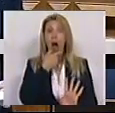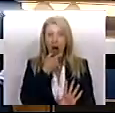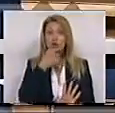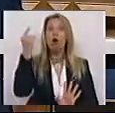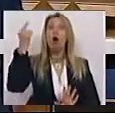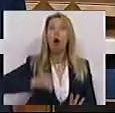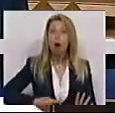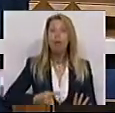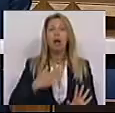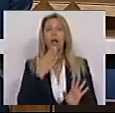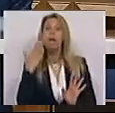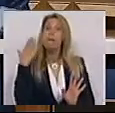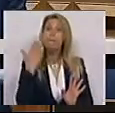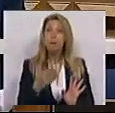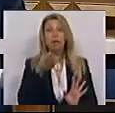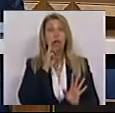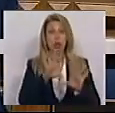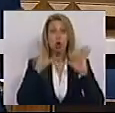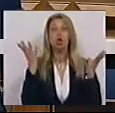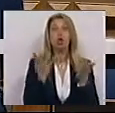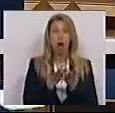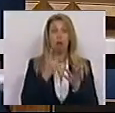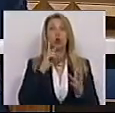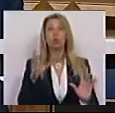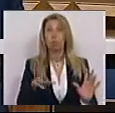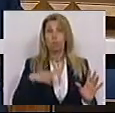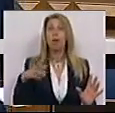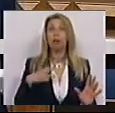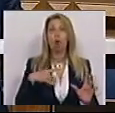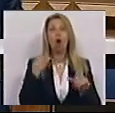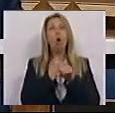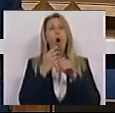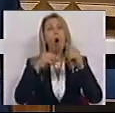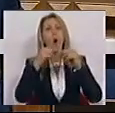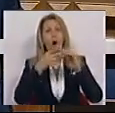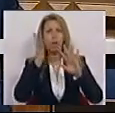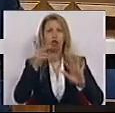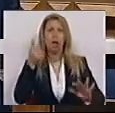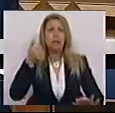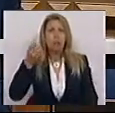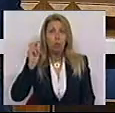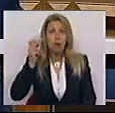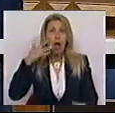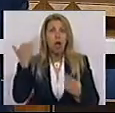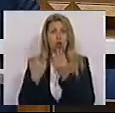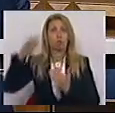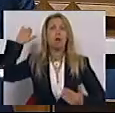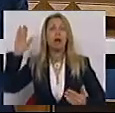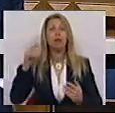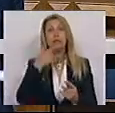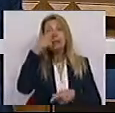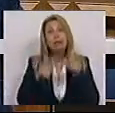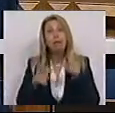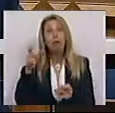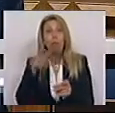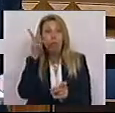da Direção-Geral do Património obras com mais de 50 anos e obras que de autores vivos, tenham elas